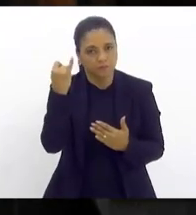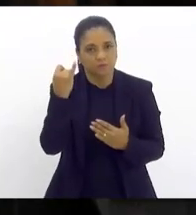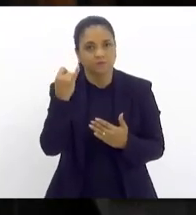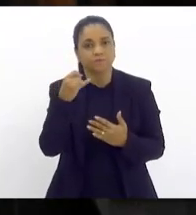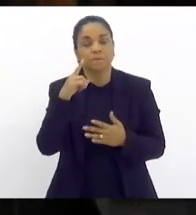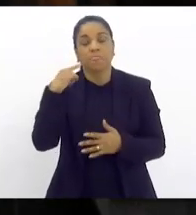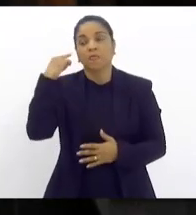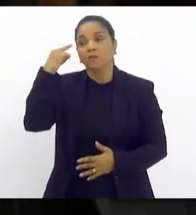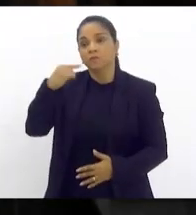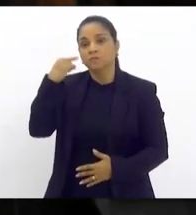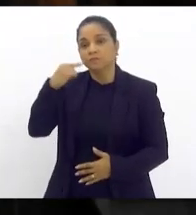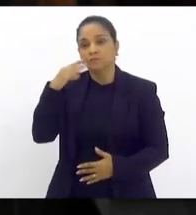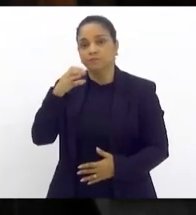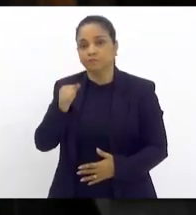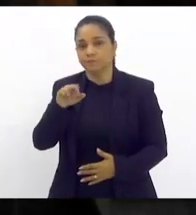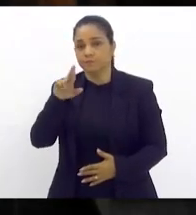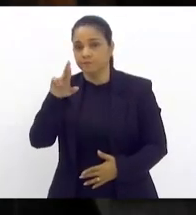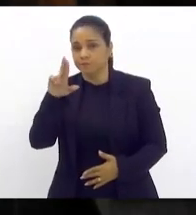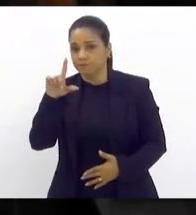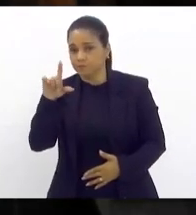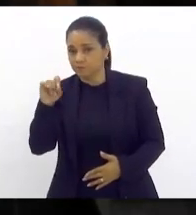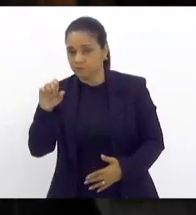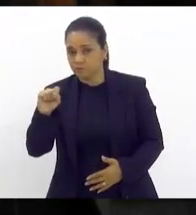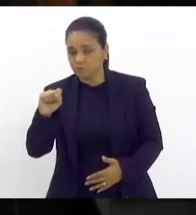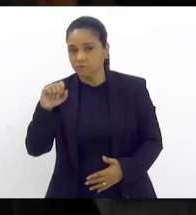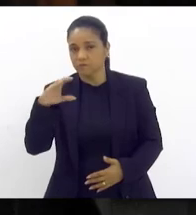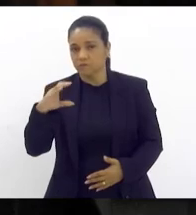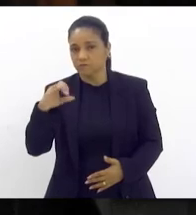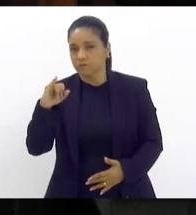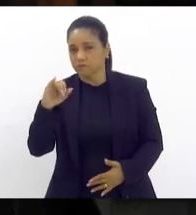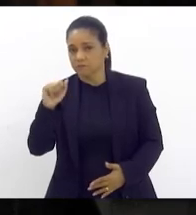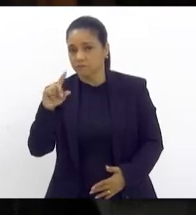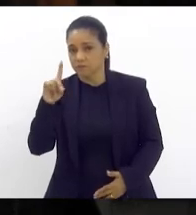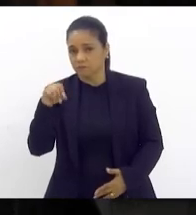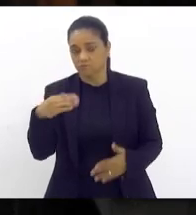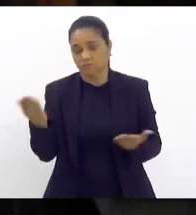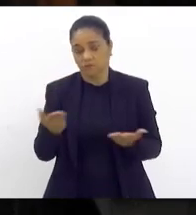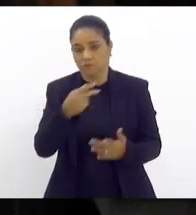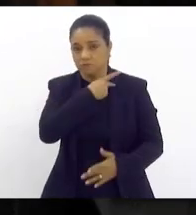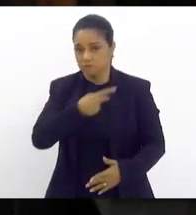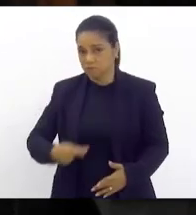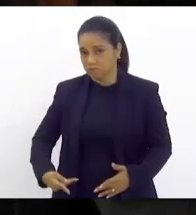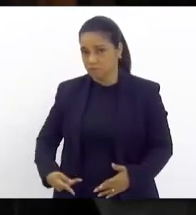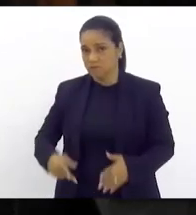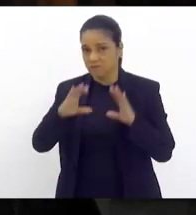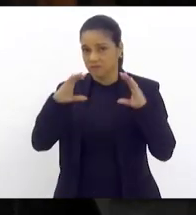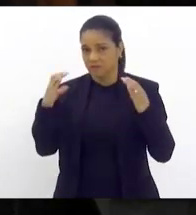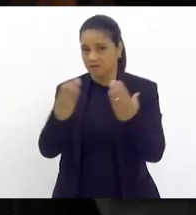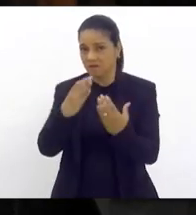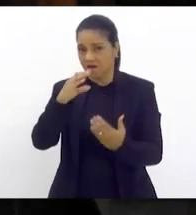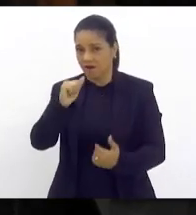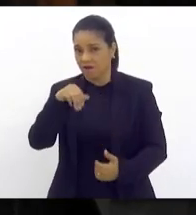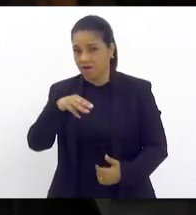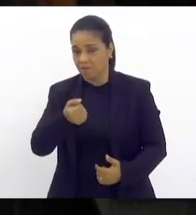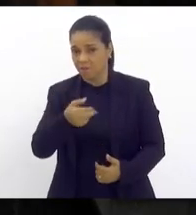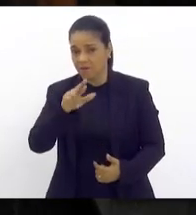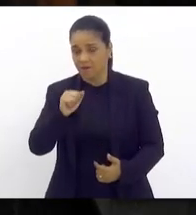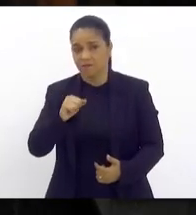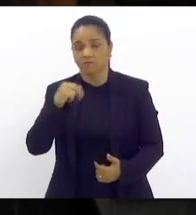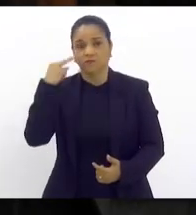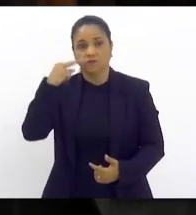Carlos Caiado atualmente presidente da Câmara de Vereadores do Rio de Janeiro né